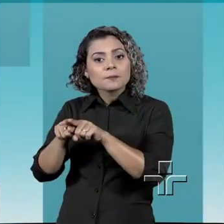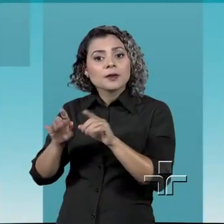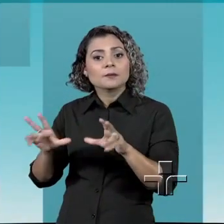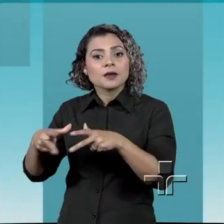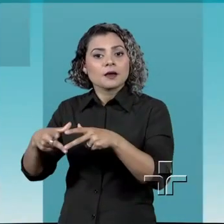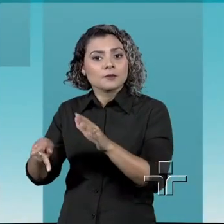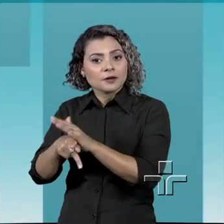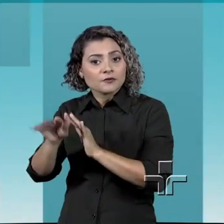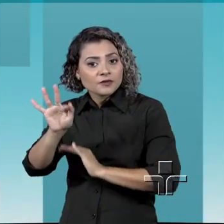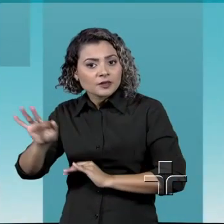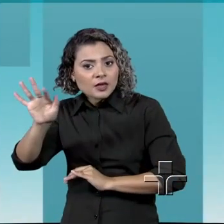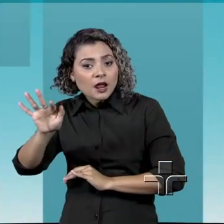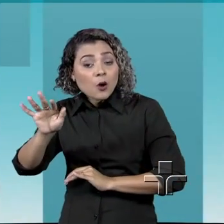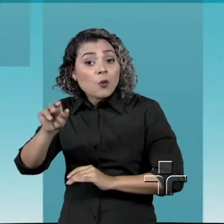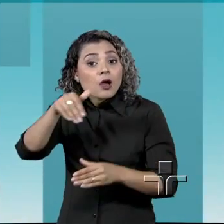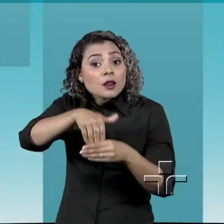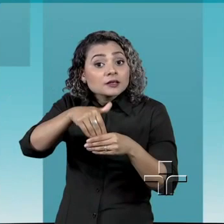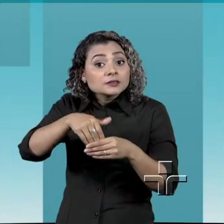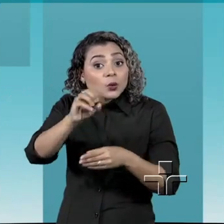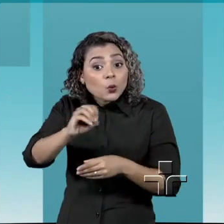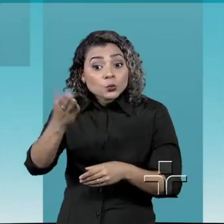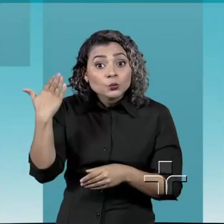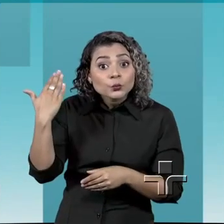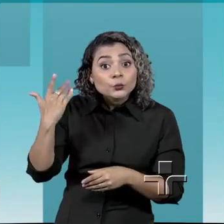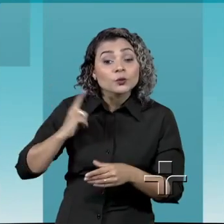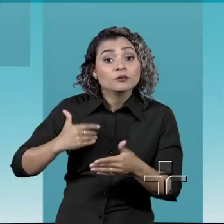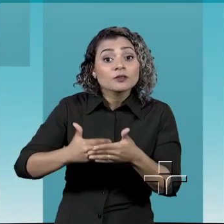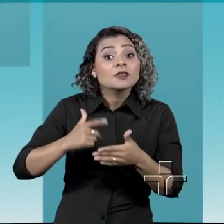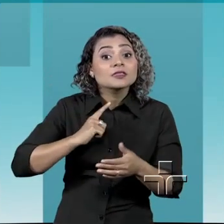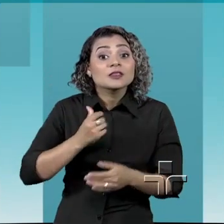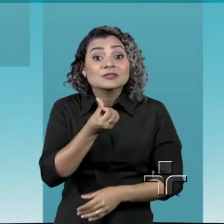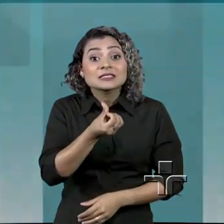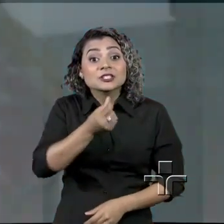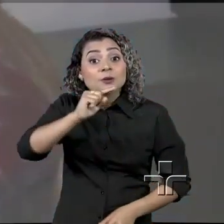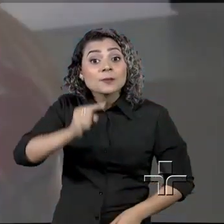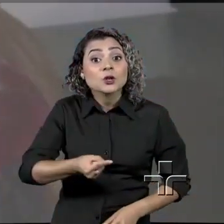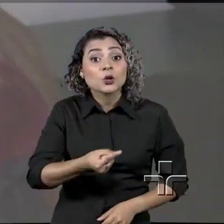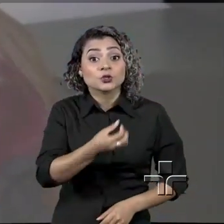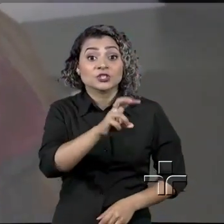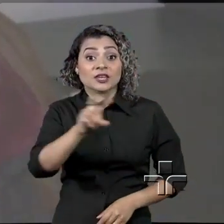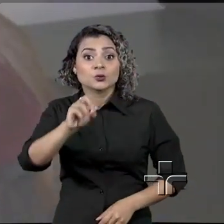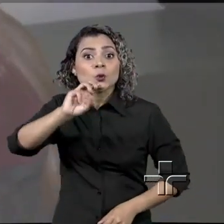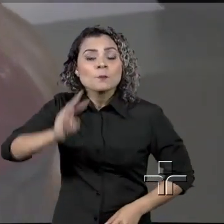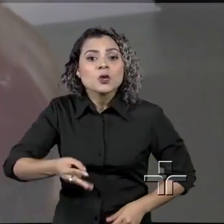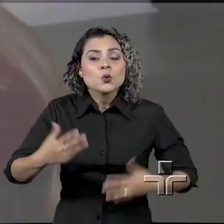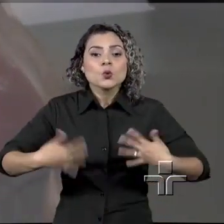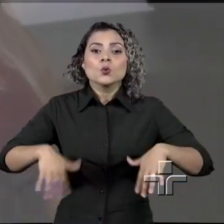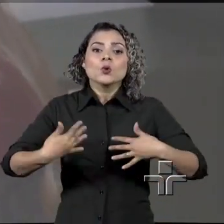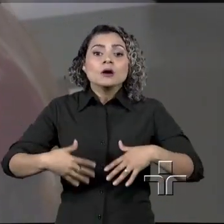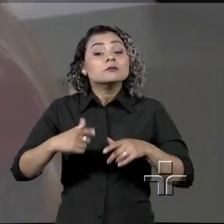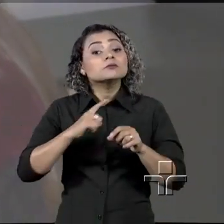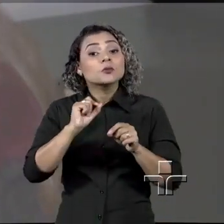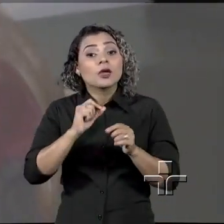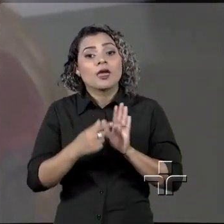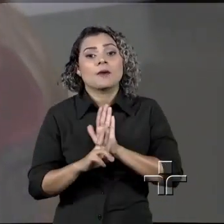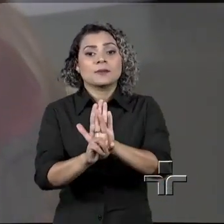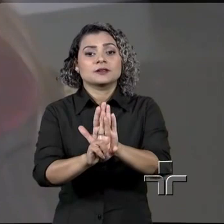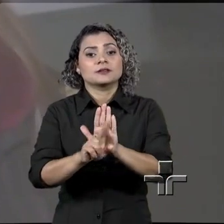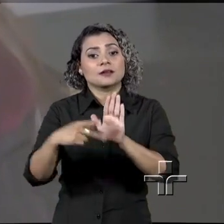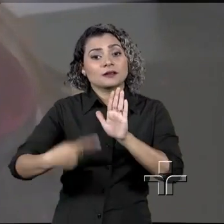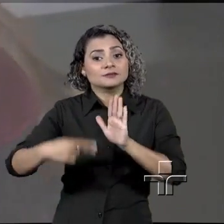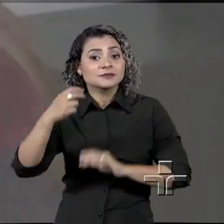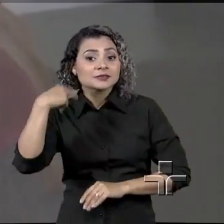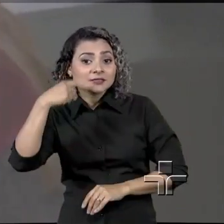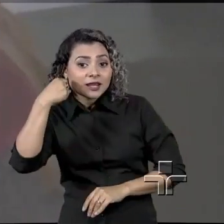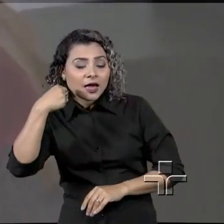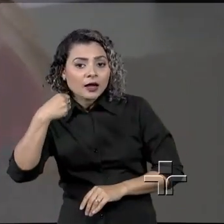Nas eleições de outubro, recebeu o voto de 6.500.000 paulistanos para representar o Estado no Senado. Ao